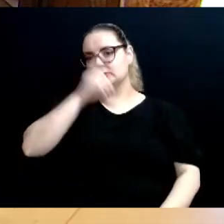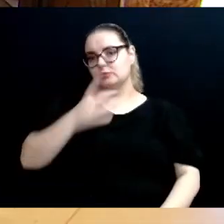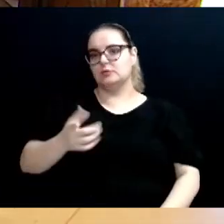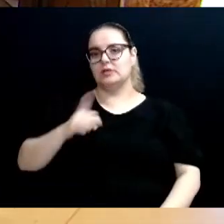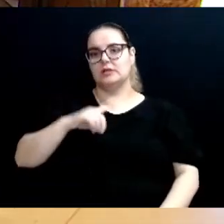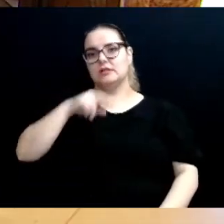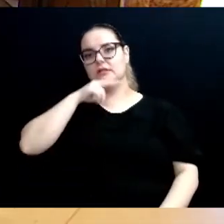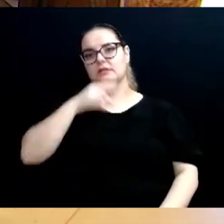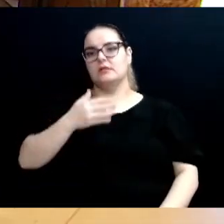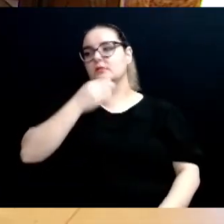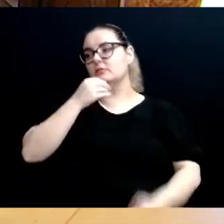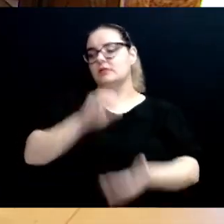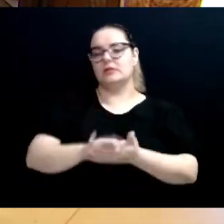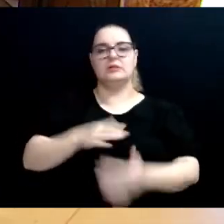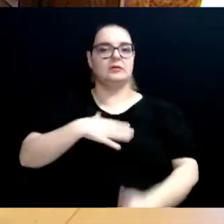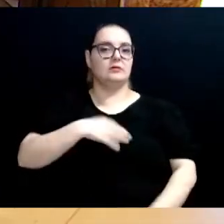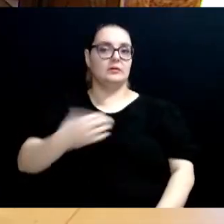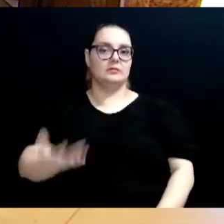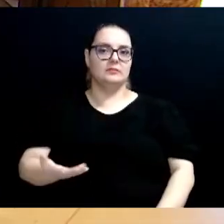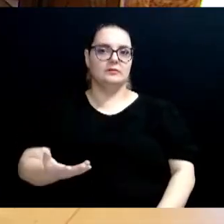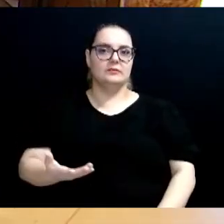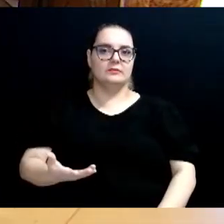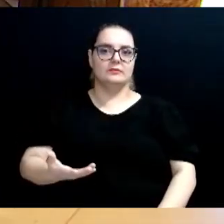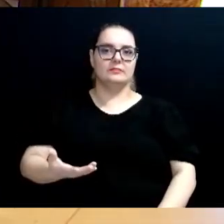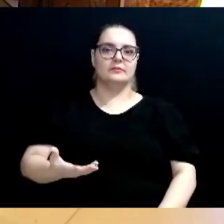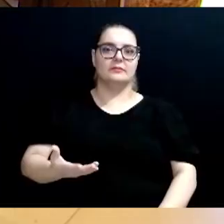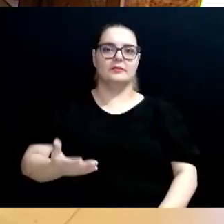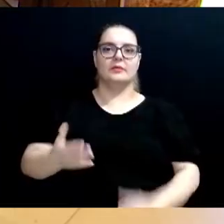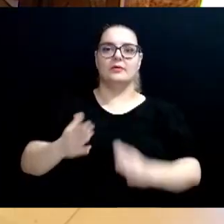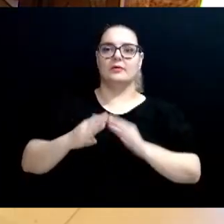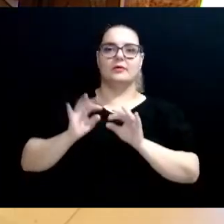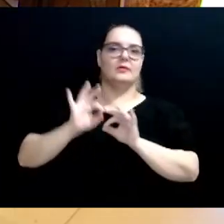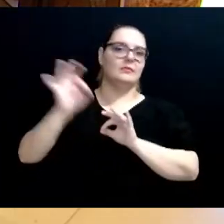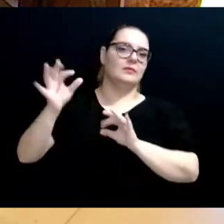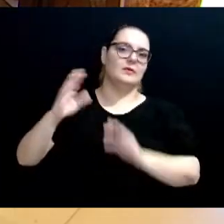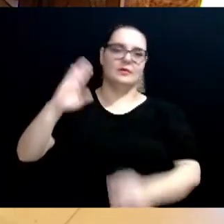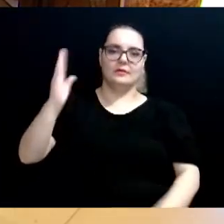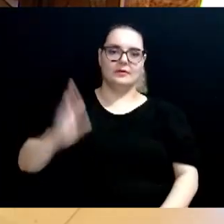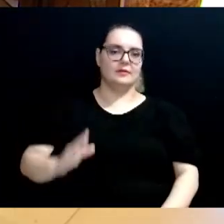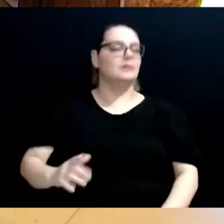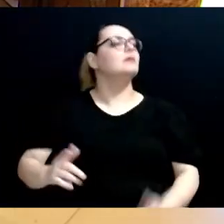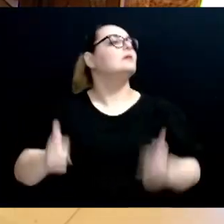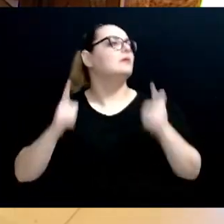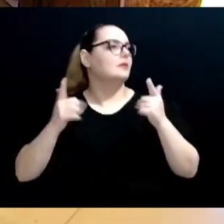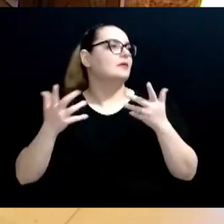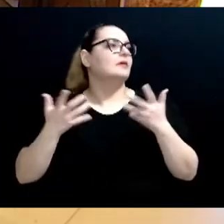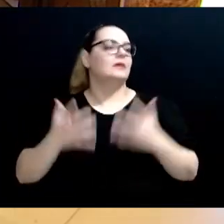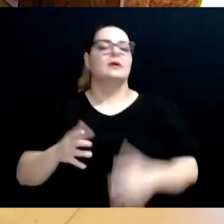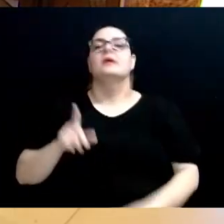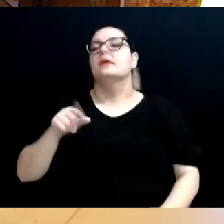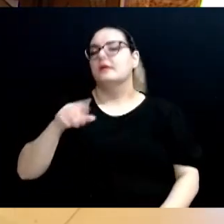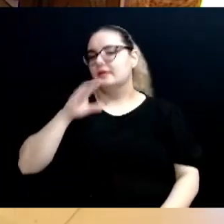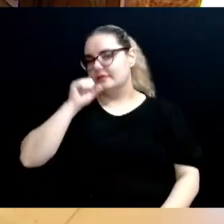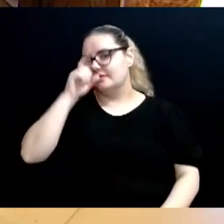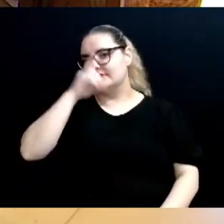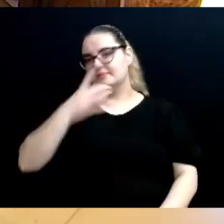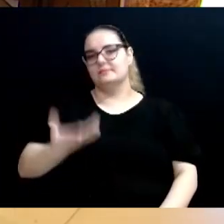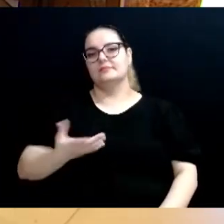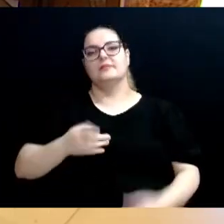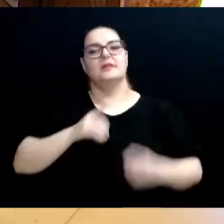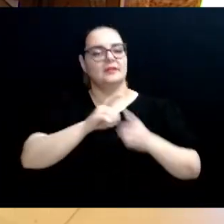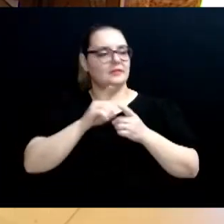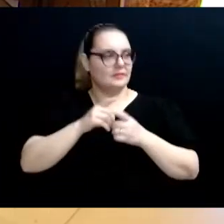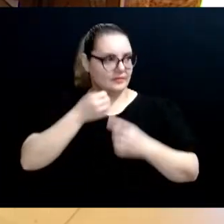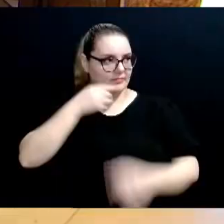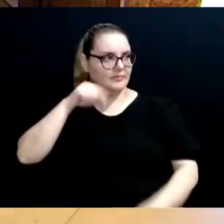que é? Final de semana. Daí tem os netos, tem o marido, tem os filhos que estão morando ou moram fora. Então você quer ficar perto deles. Tem que curtir no fim de exatamente, semana.